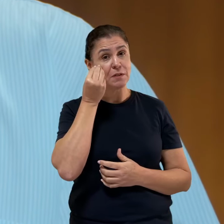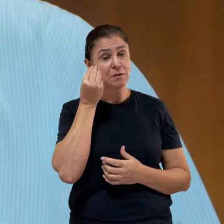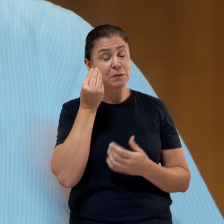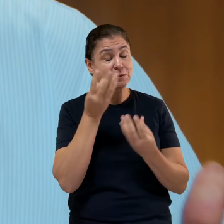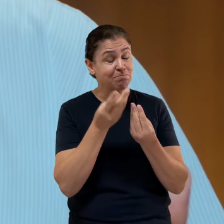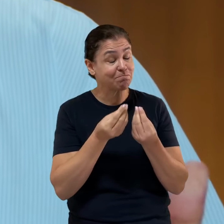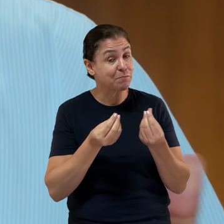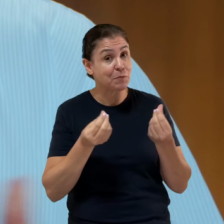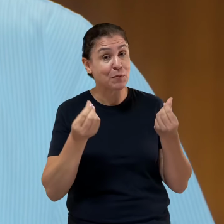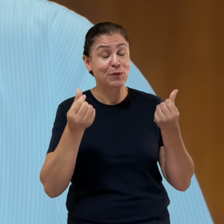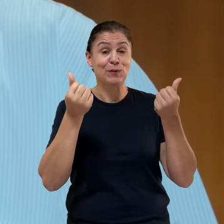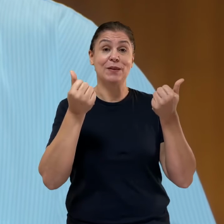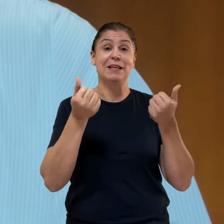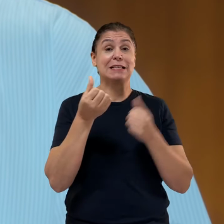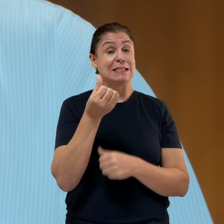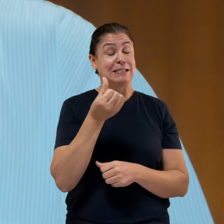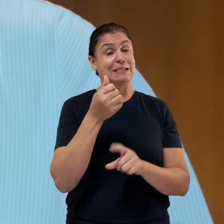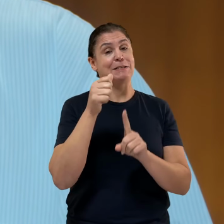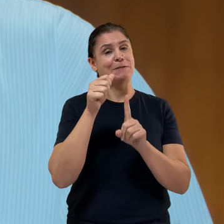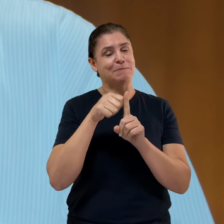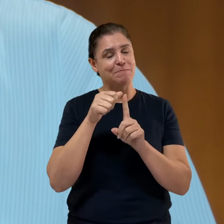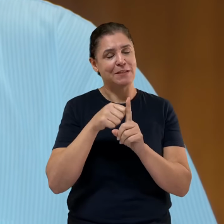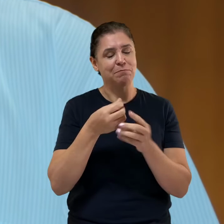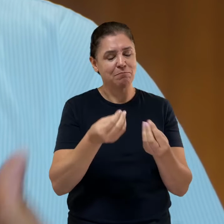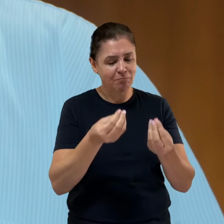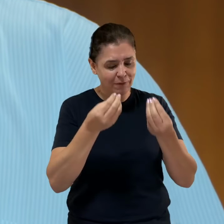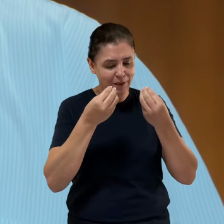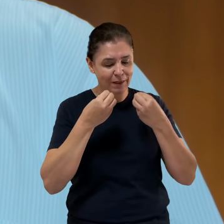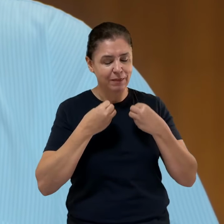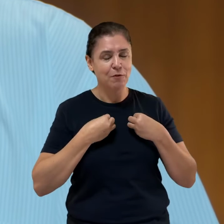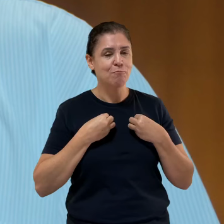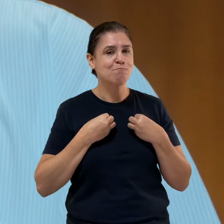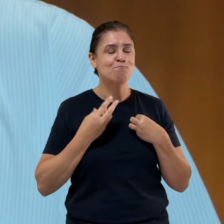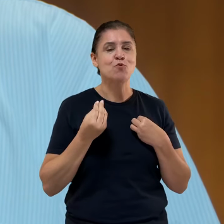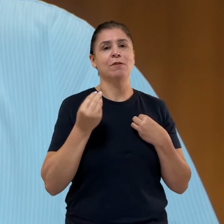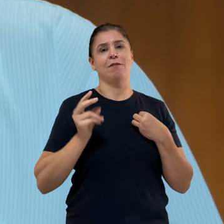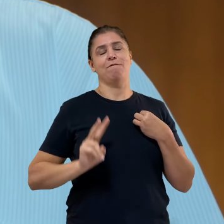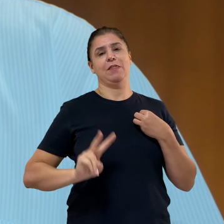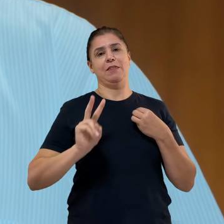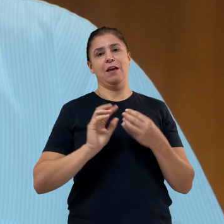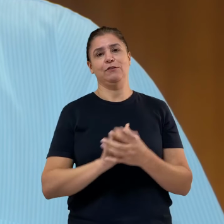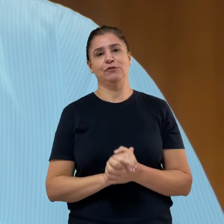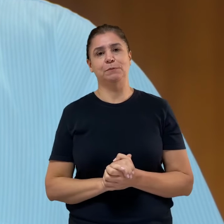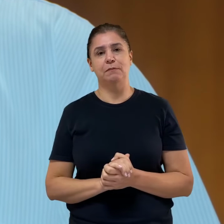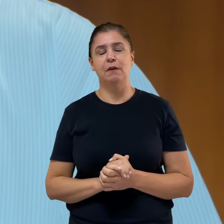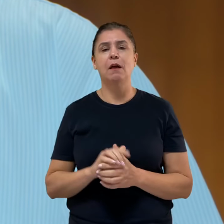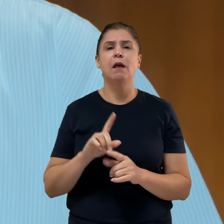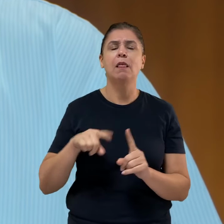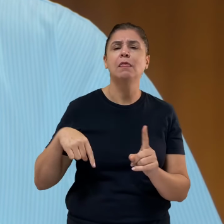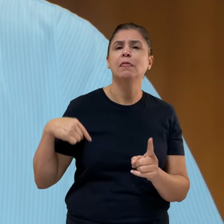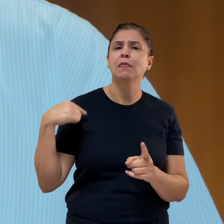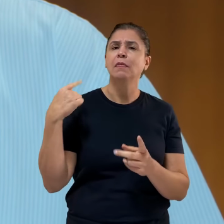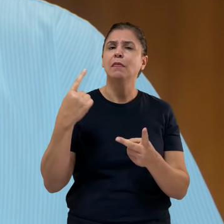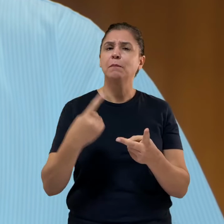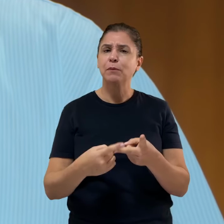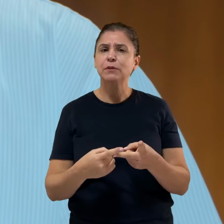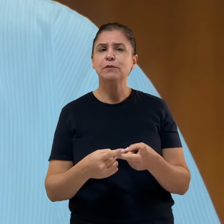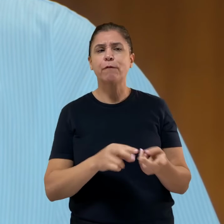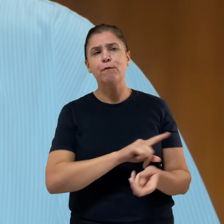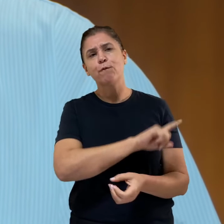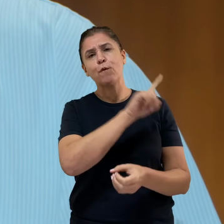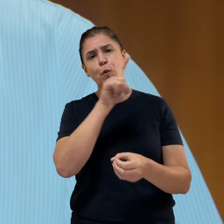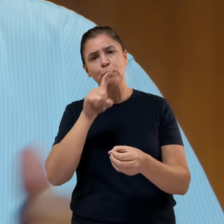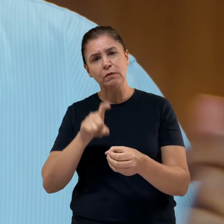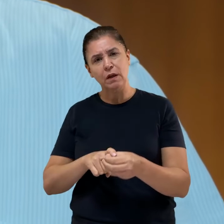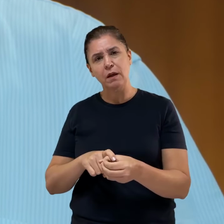seis meses, mas que trouxe para mim grande vantagem. Depois, voltei